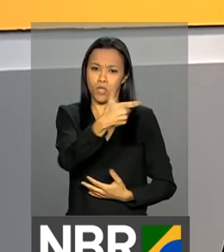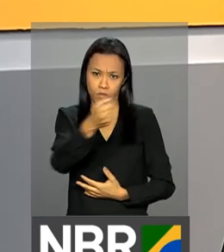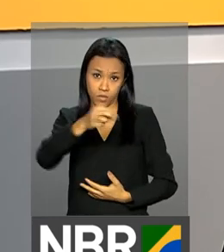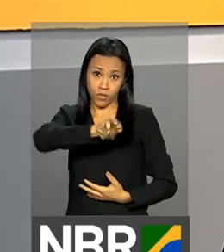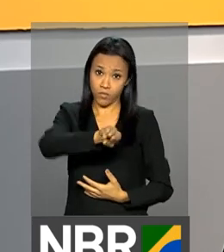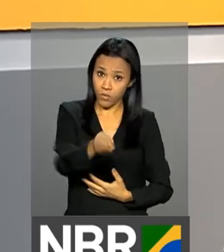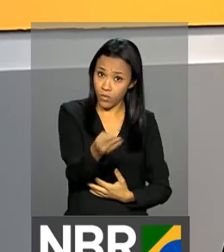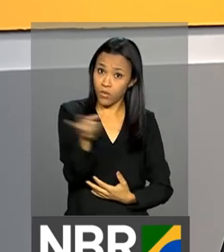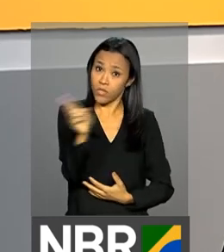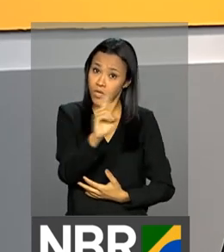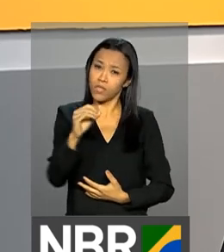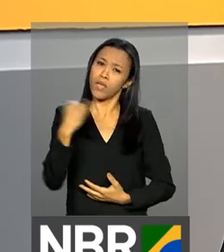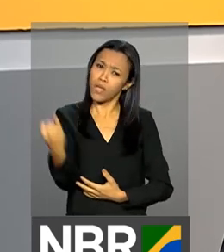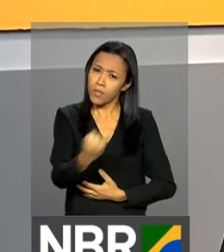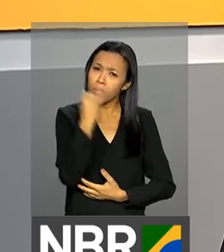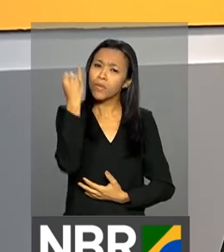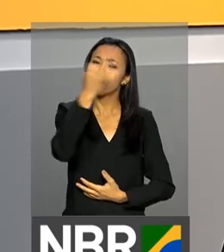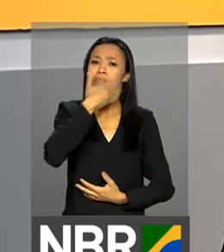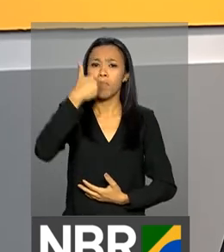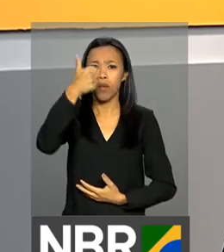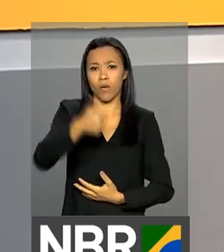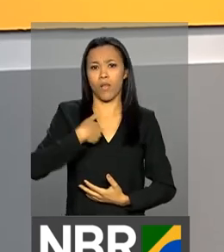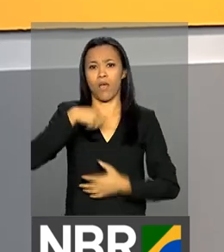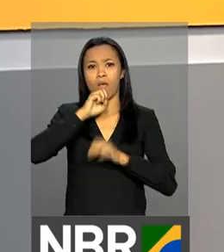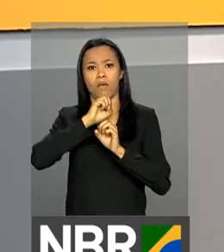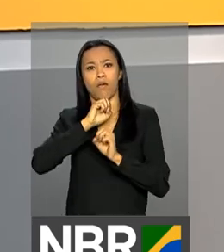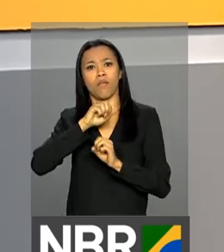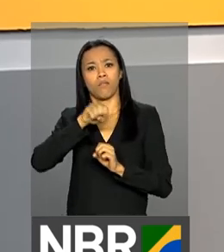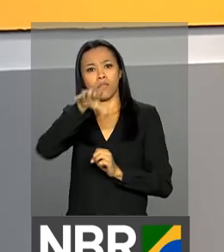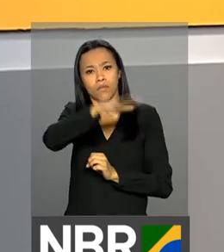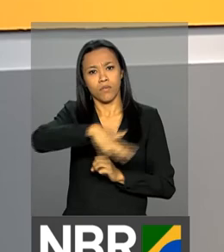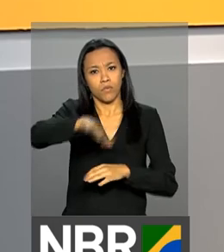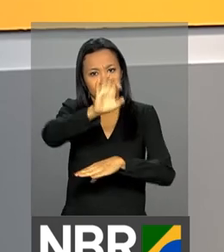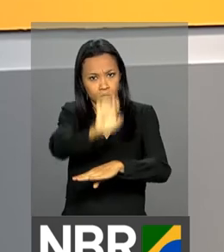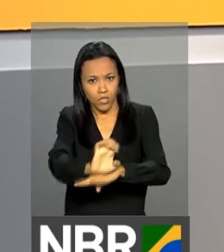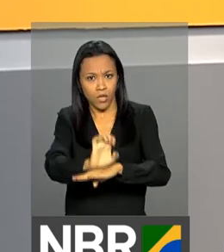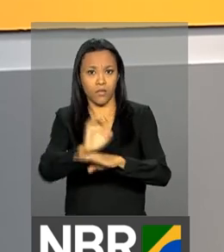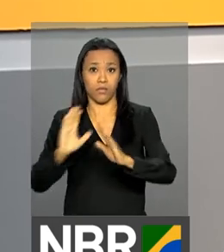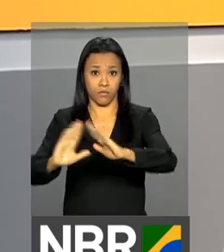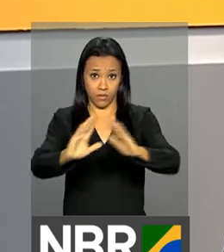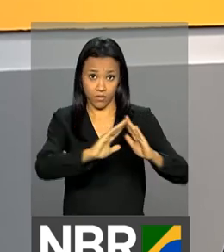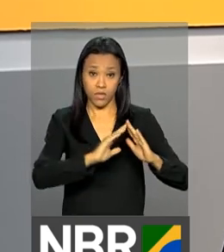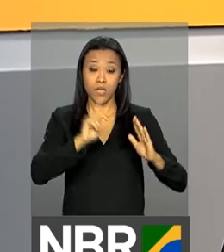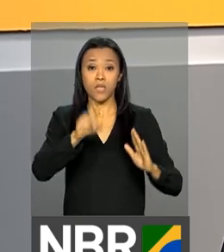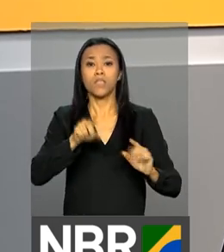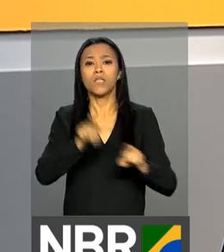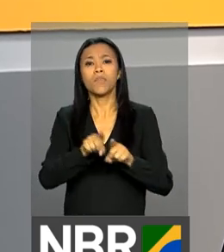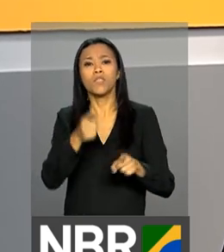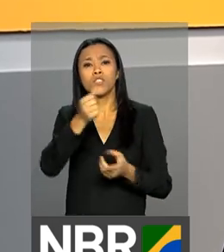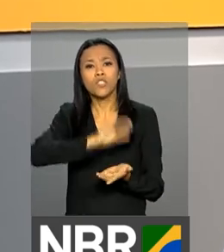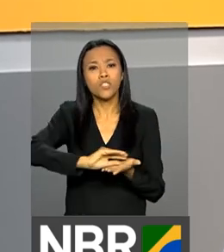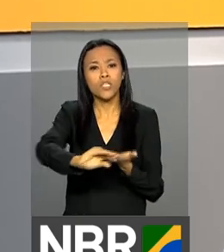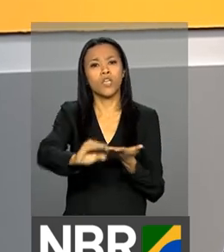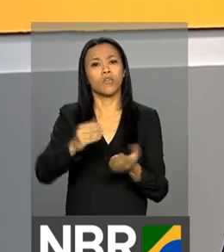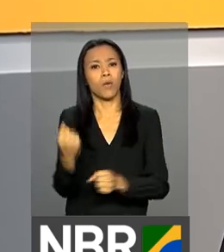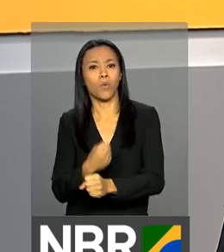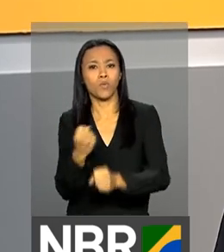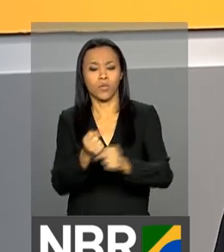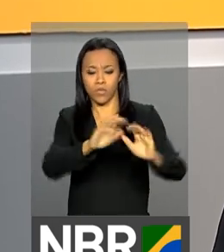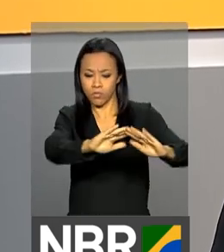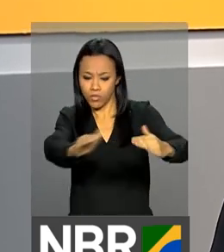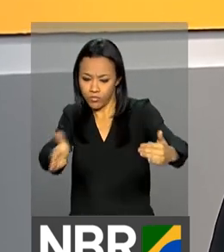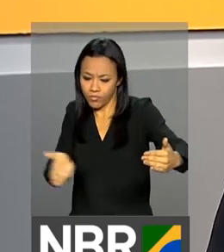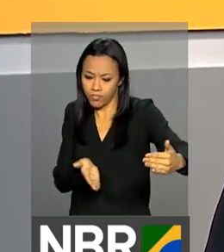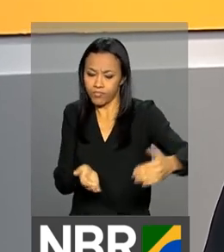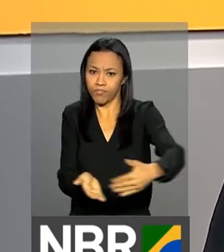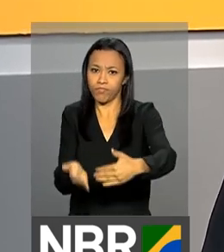R$1,2 bilhão é fundamental para melhorar a habitação no Estado. Ele fez ainda referência aos recursos que serão destinados para a contenção de encostas e drenagens,